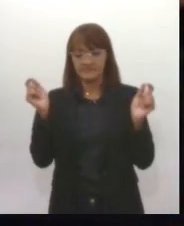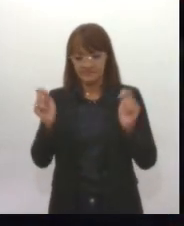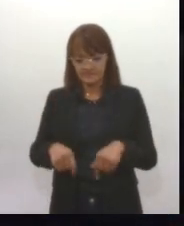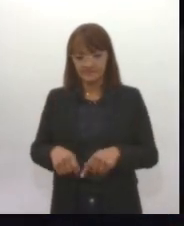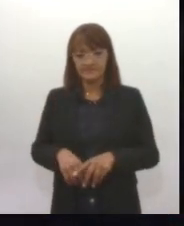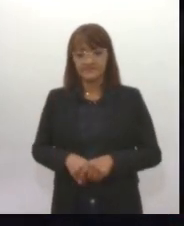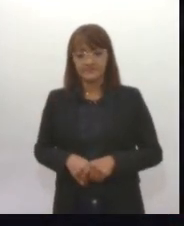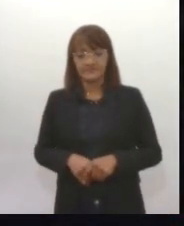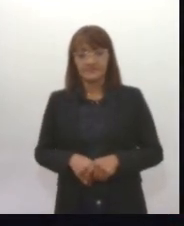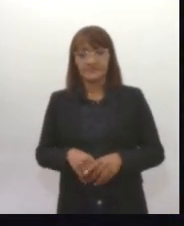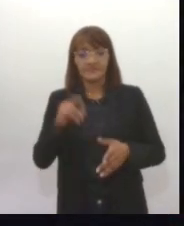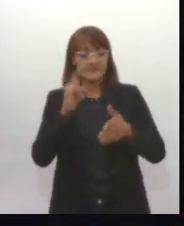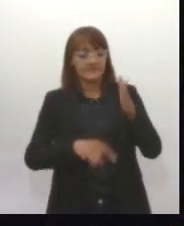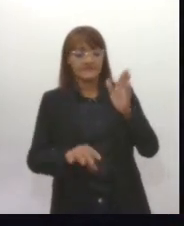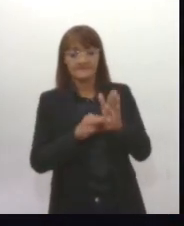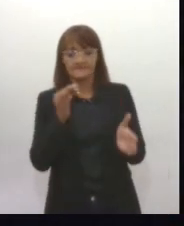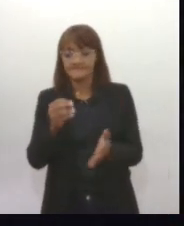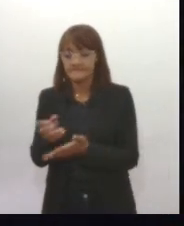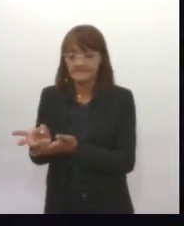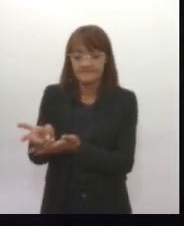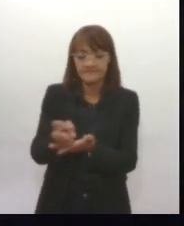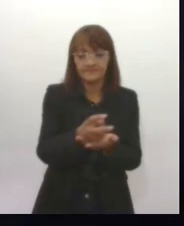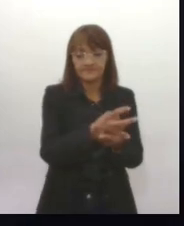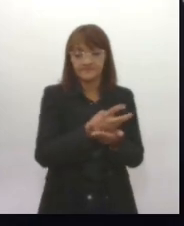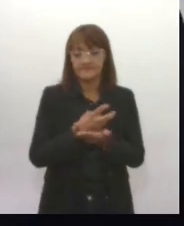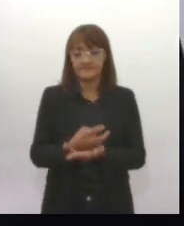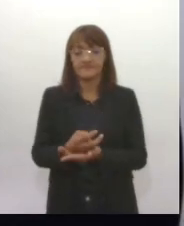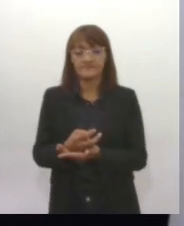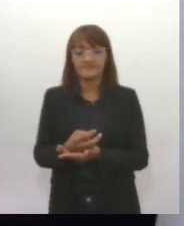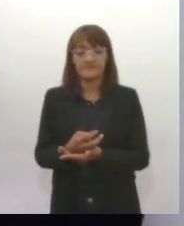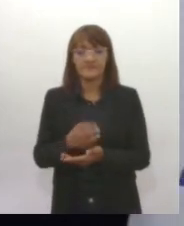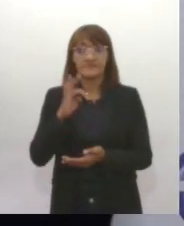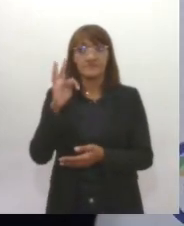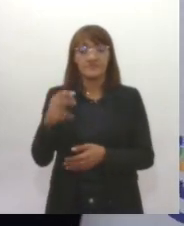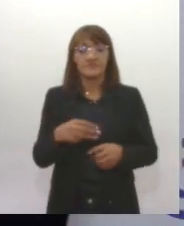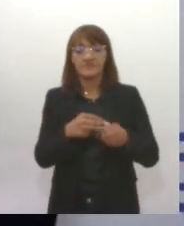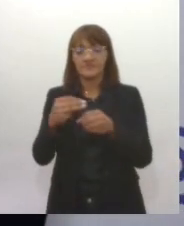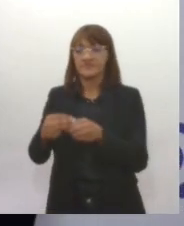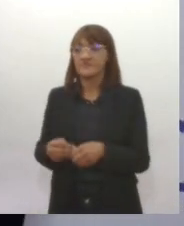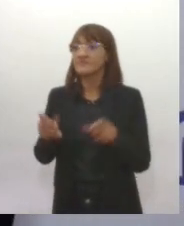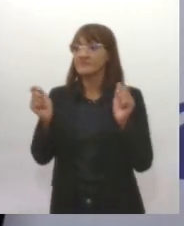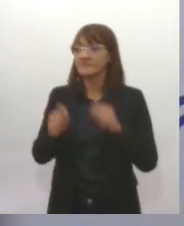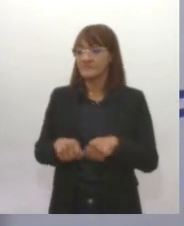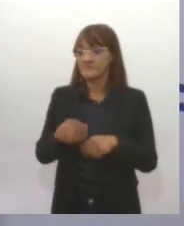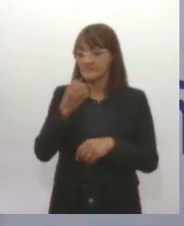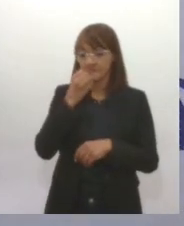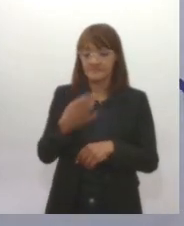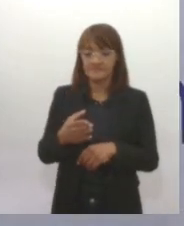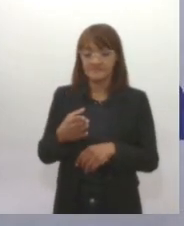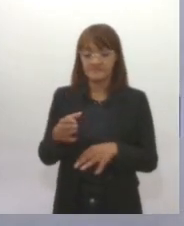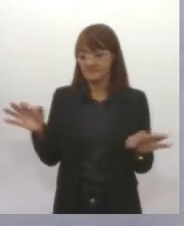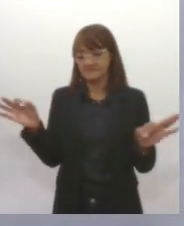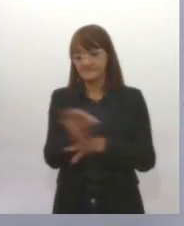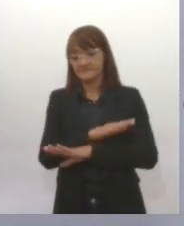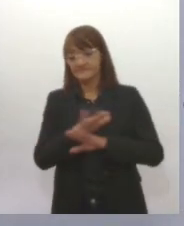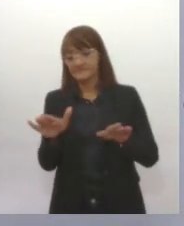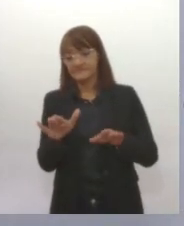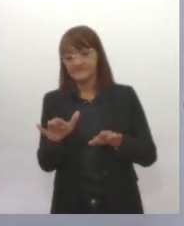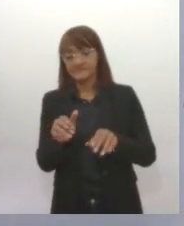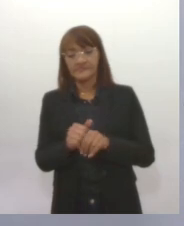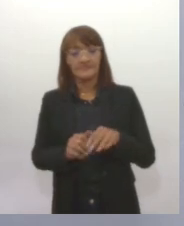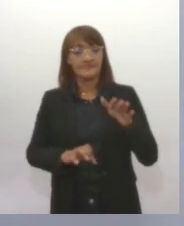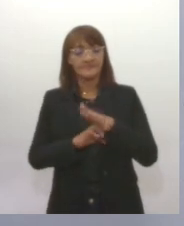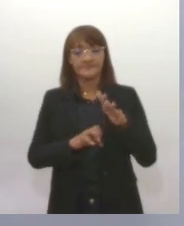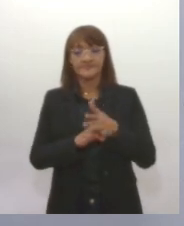arrecadar com o povo dos municípios e pudesse ter essa competência para fazer, já estava feito. Diversos empresários faziam doações, inclusive, para construir